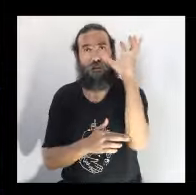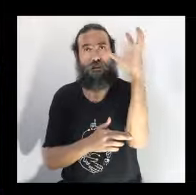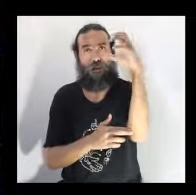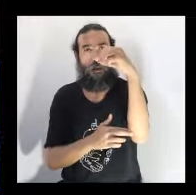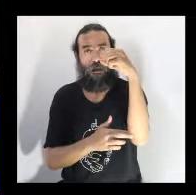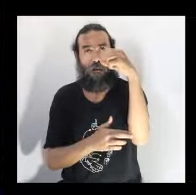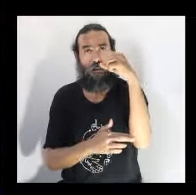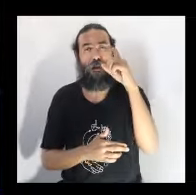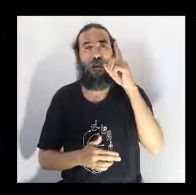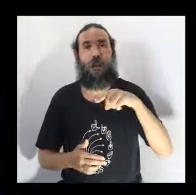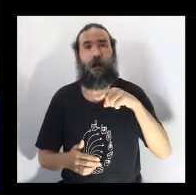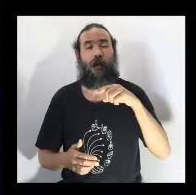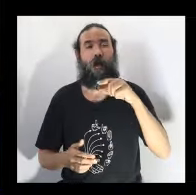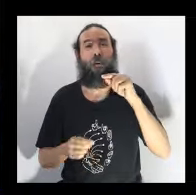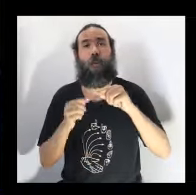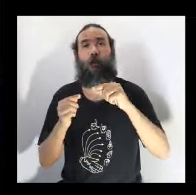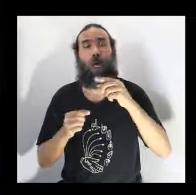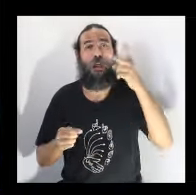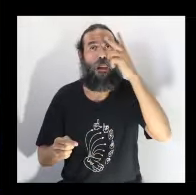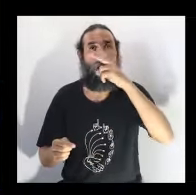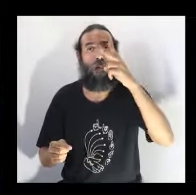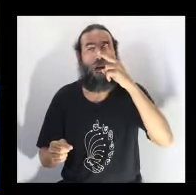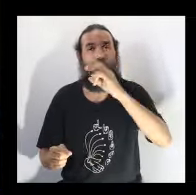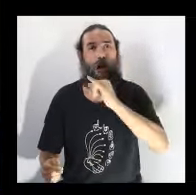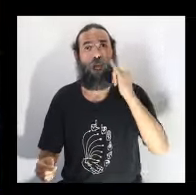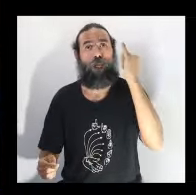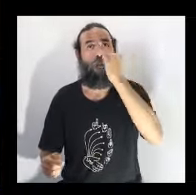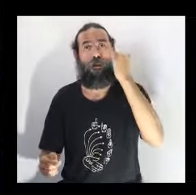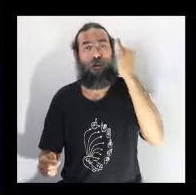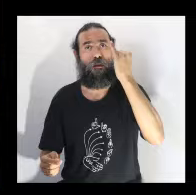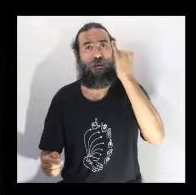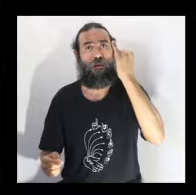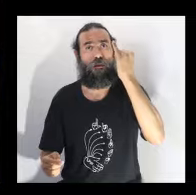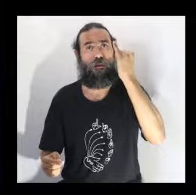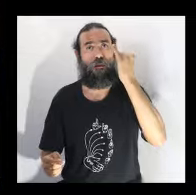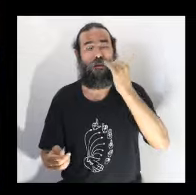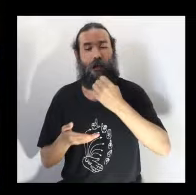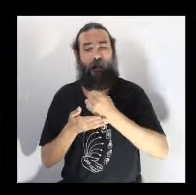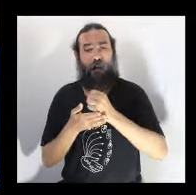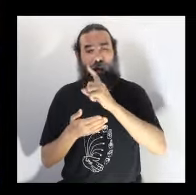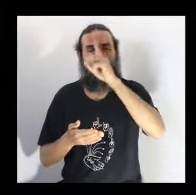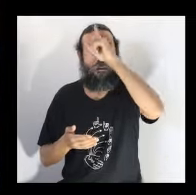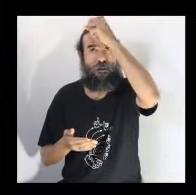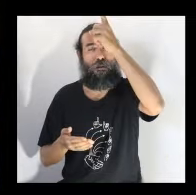o que é só para fazer uma lembrança fala da importância do resgate